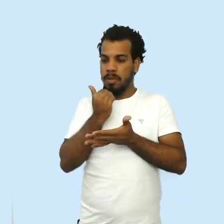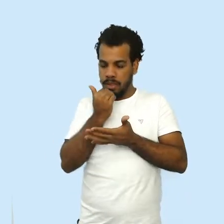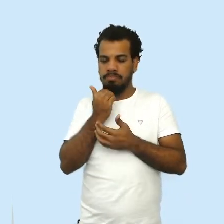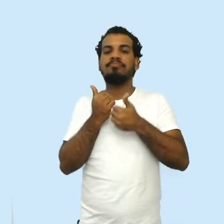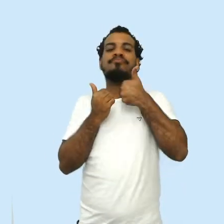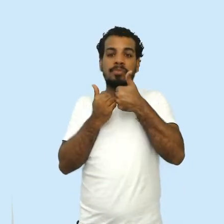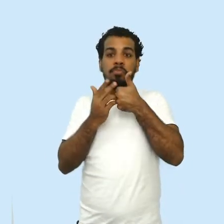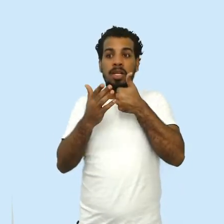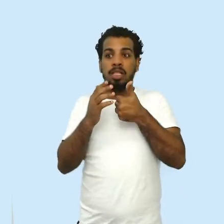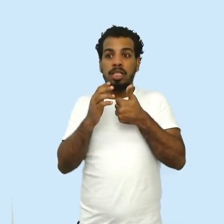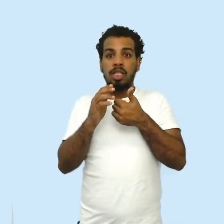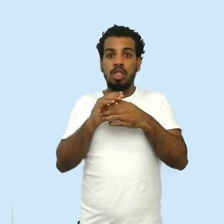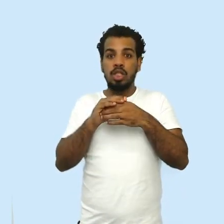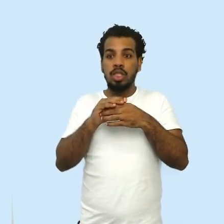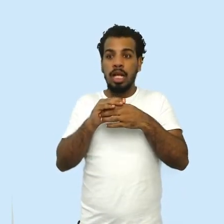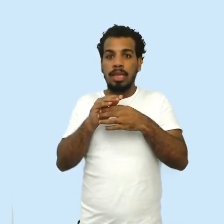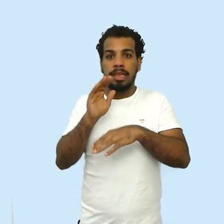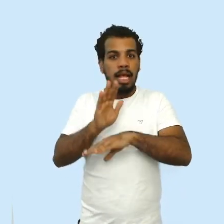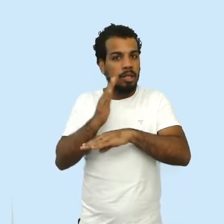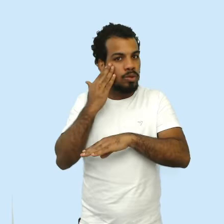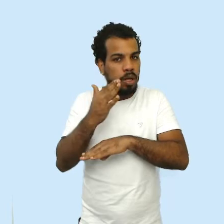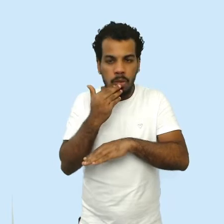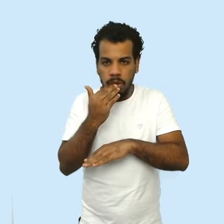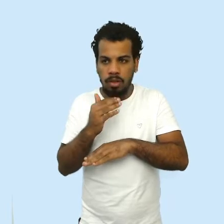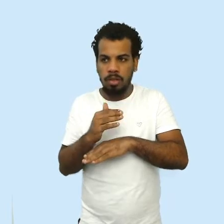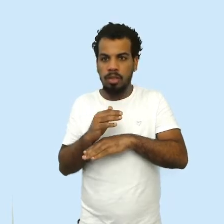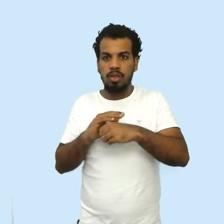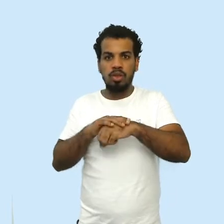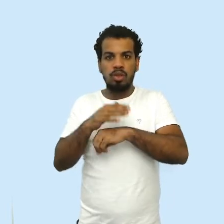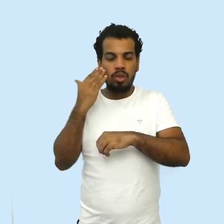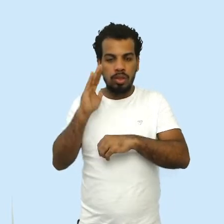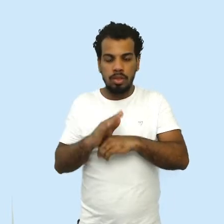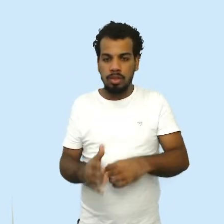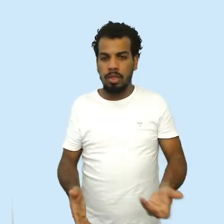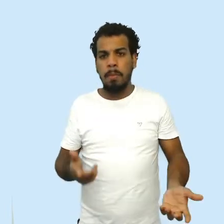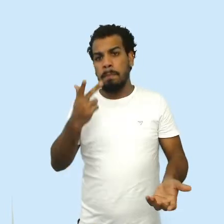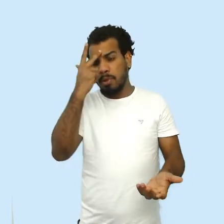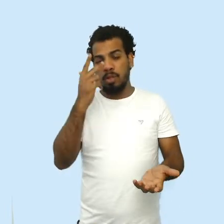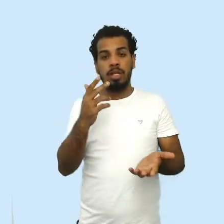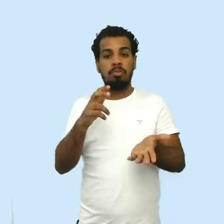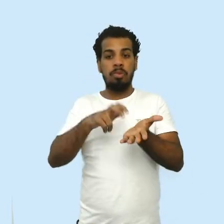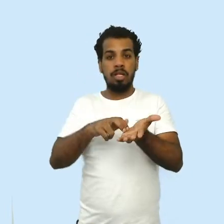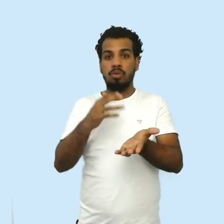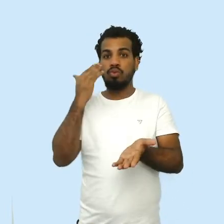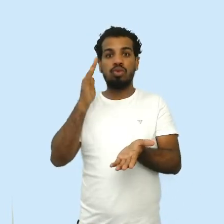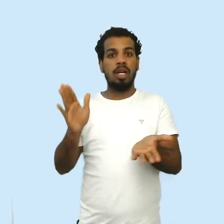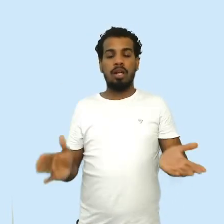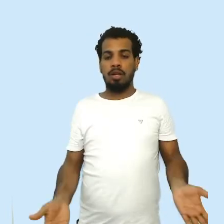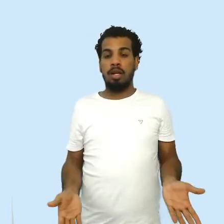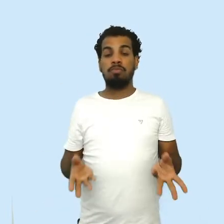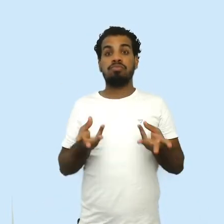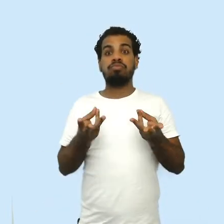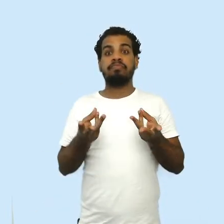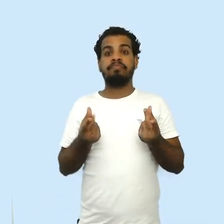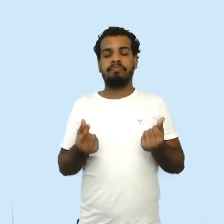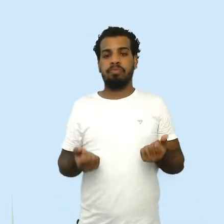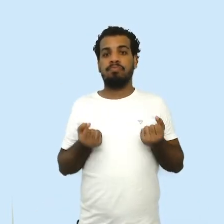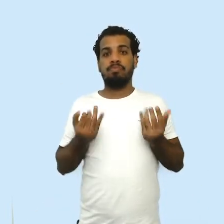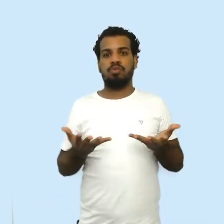se não sabe se vai jantar. Ou aquela pessoa que sequer toma café da manhã. É um número muito grande. É muita